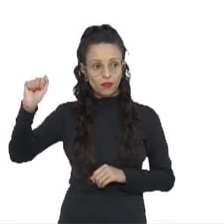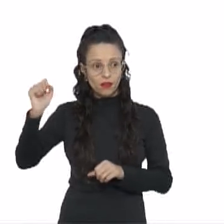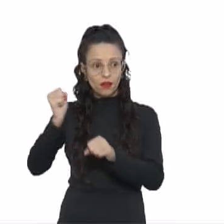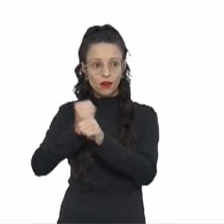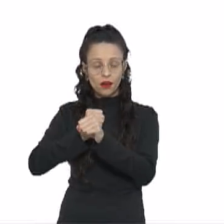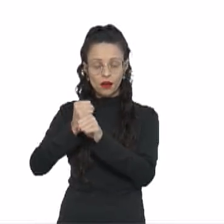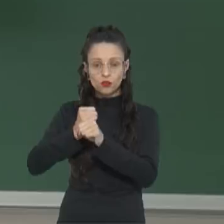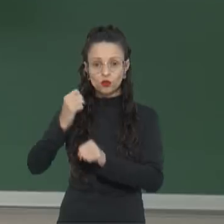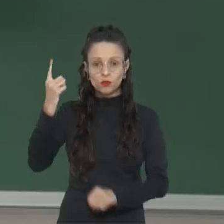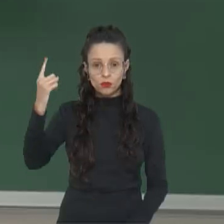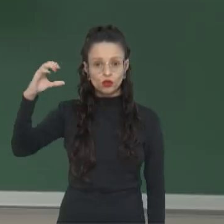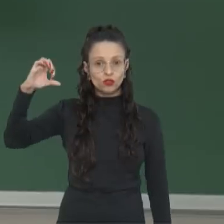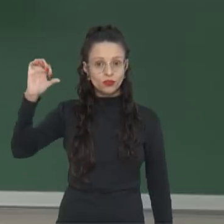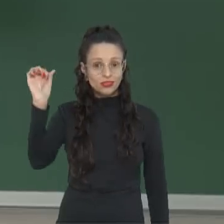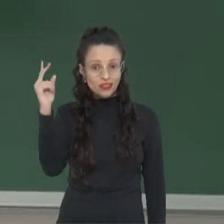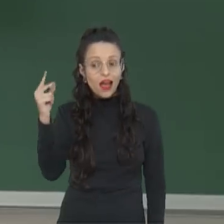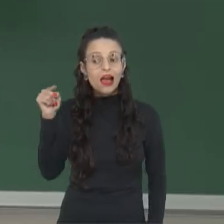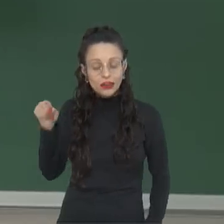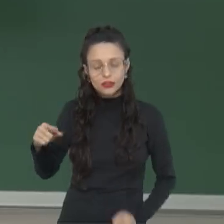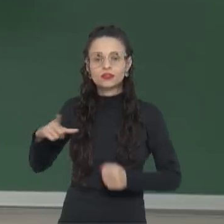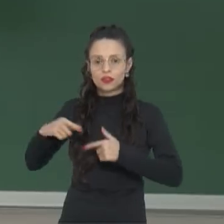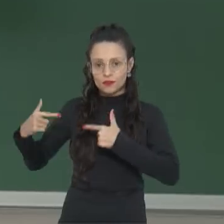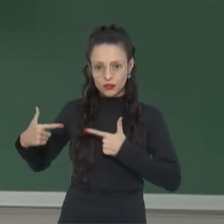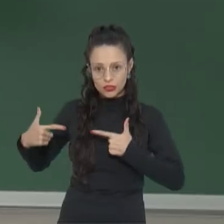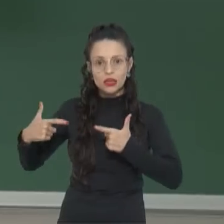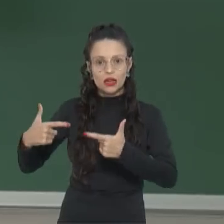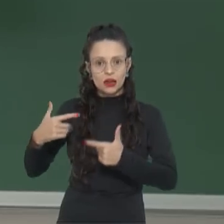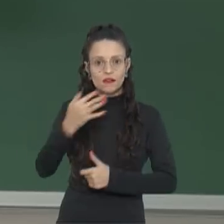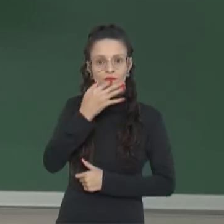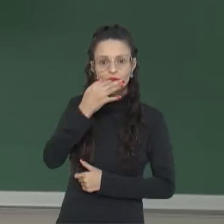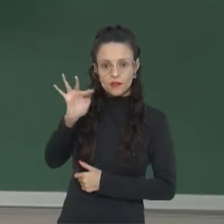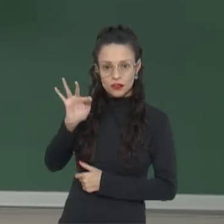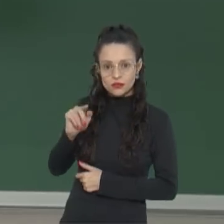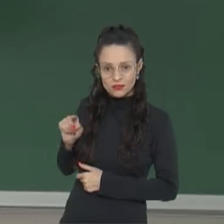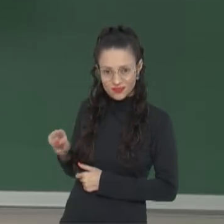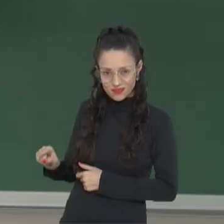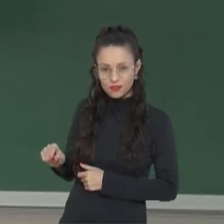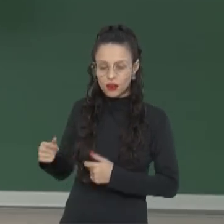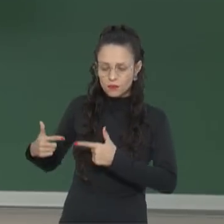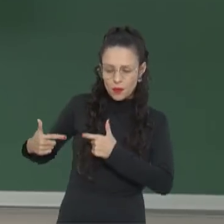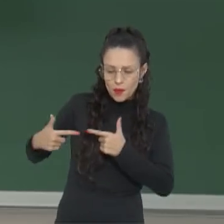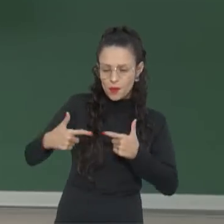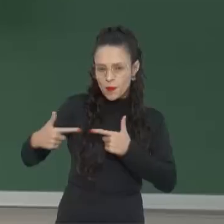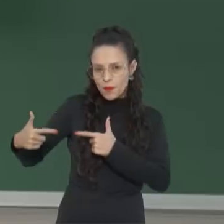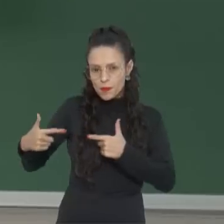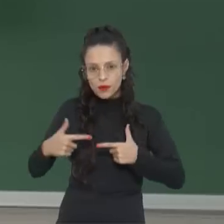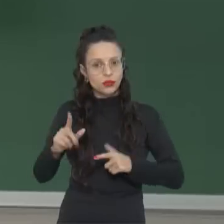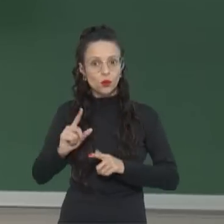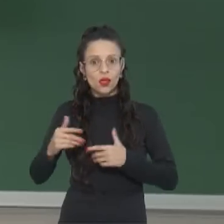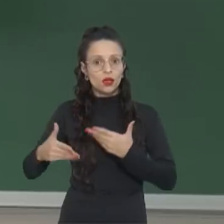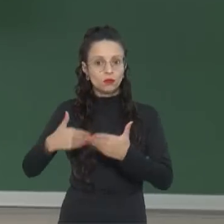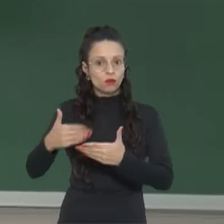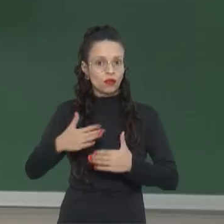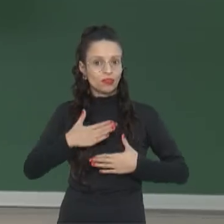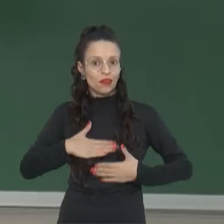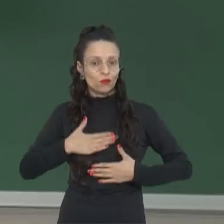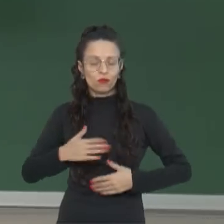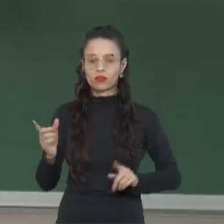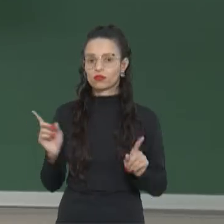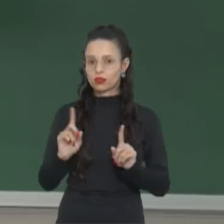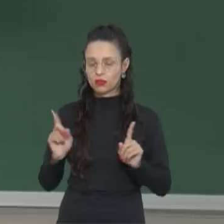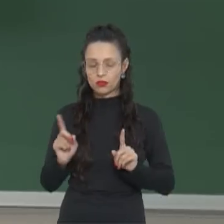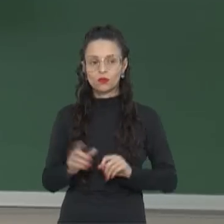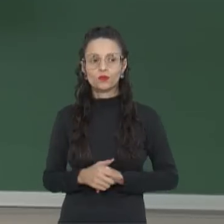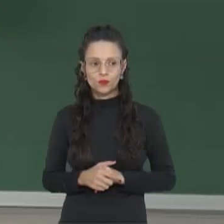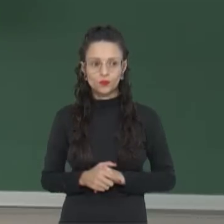Com a Argélia houve guerra da França contra a Argélia pela independência da Argélia. Aí não foi um processo muito tranquilo para